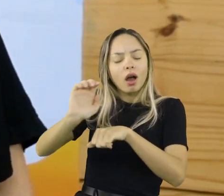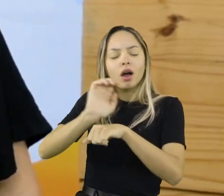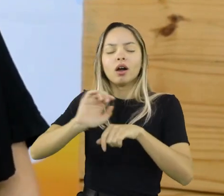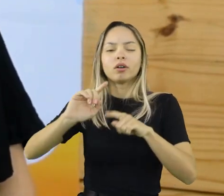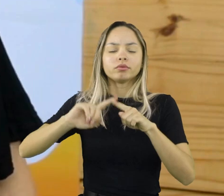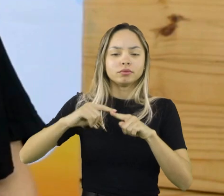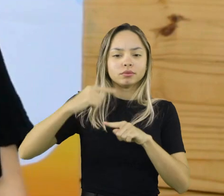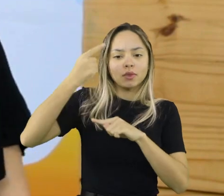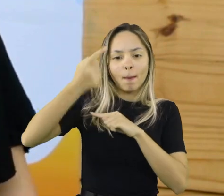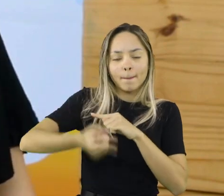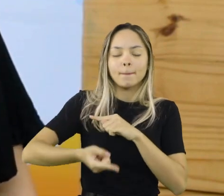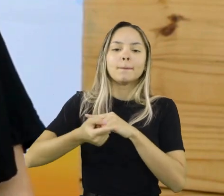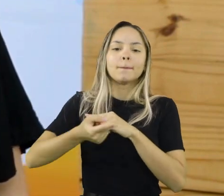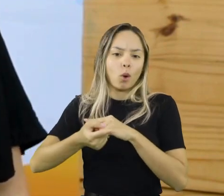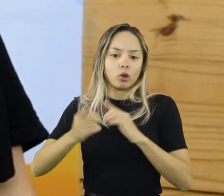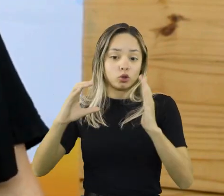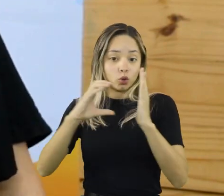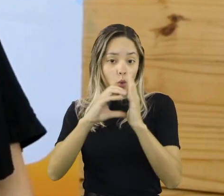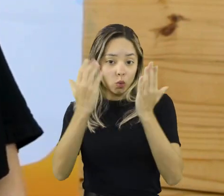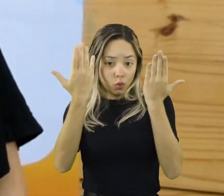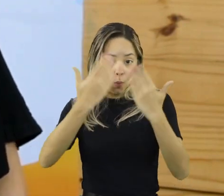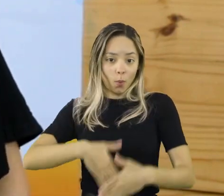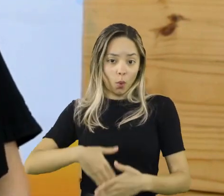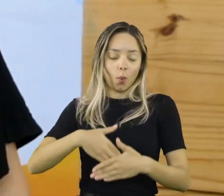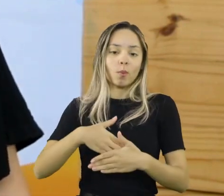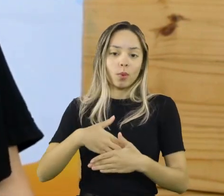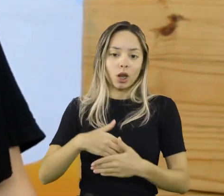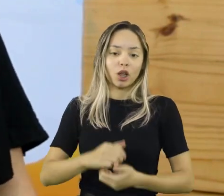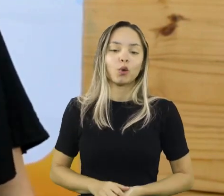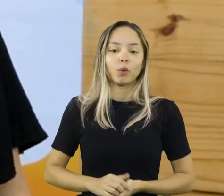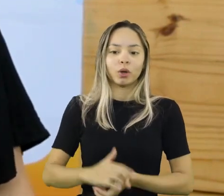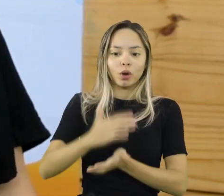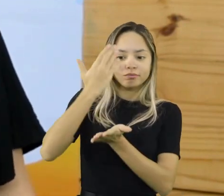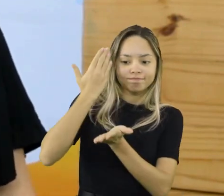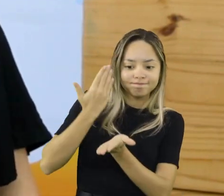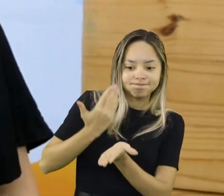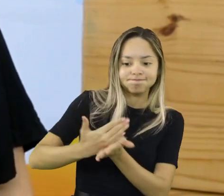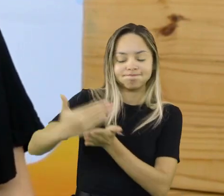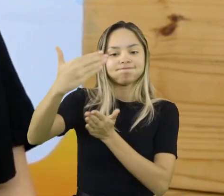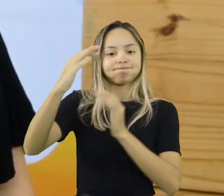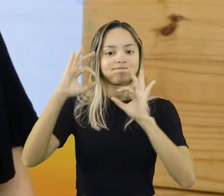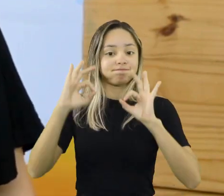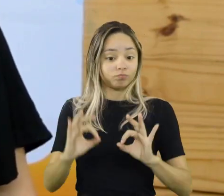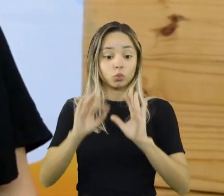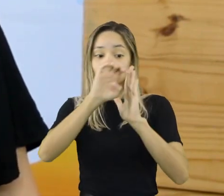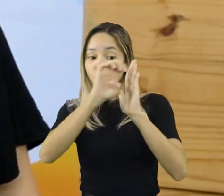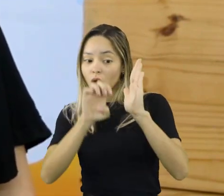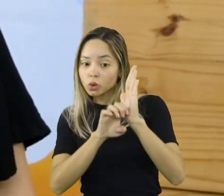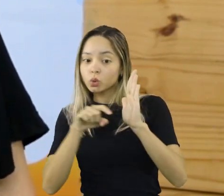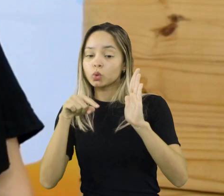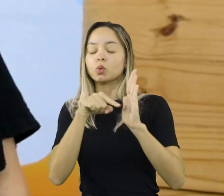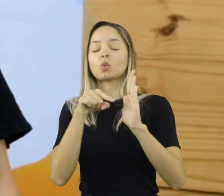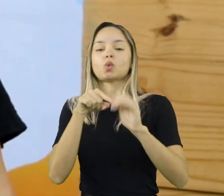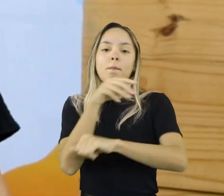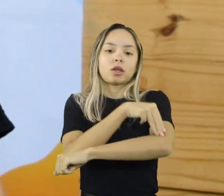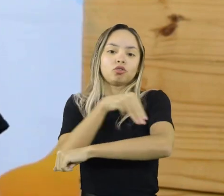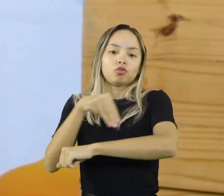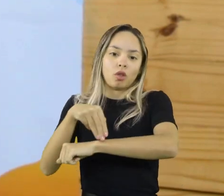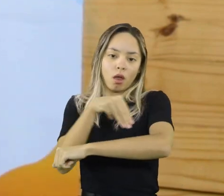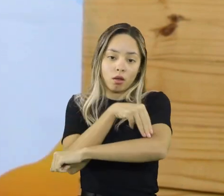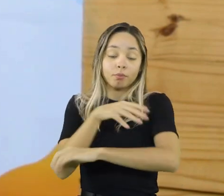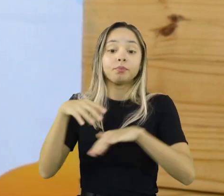como prestando um concurso público e assumindo dentro da perspectiva do Estatuto do Magistério. E aí